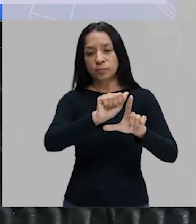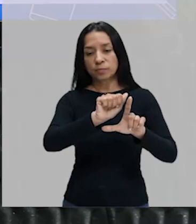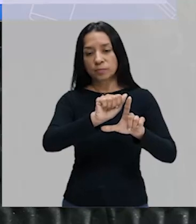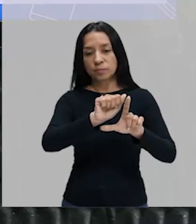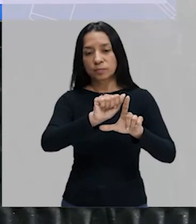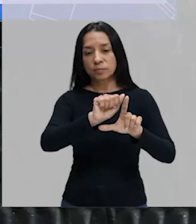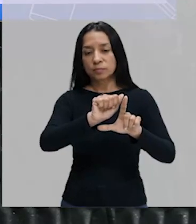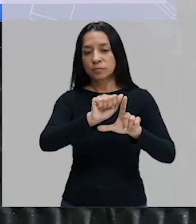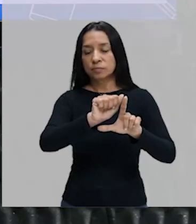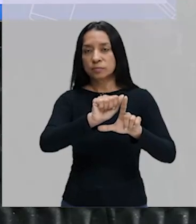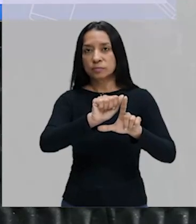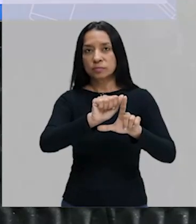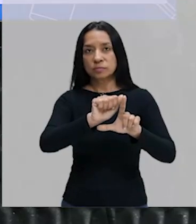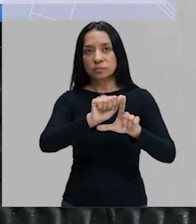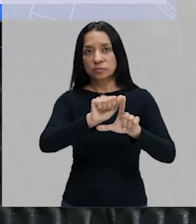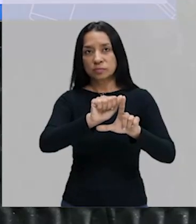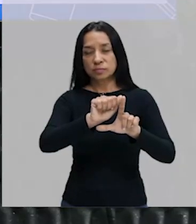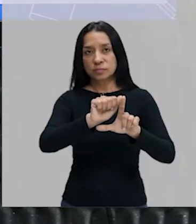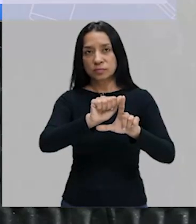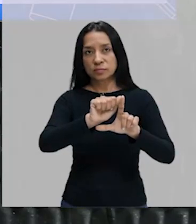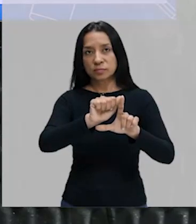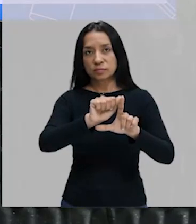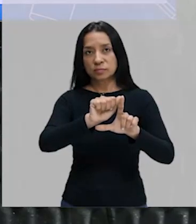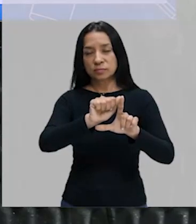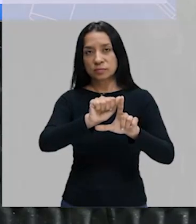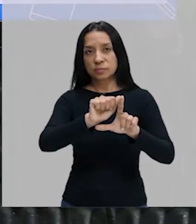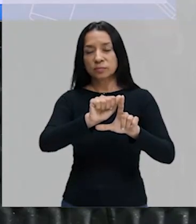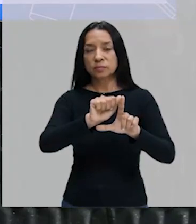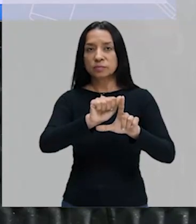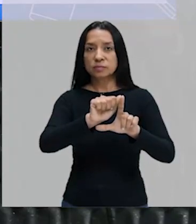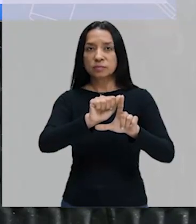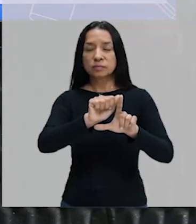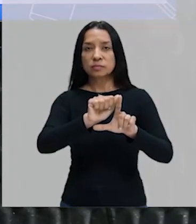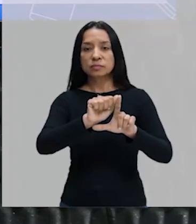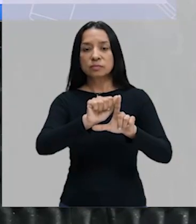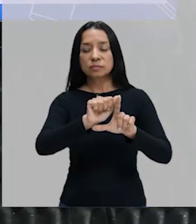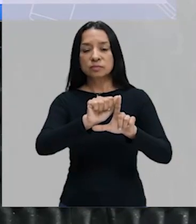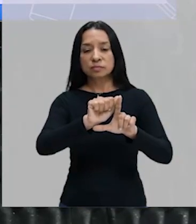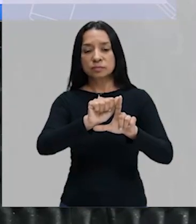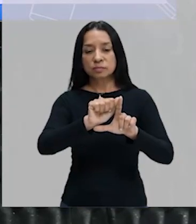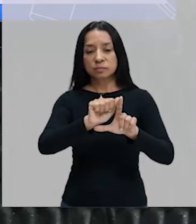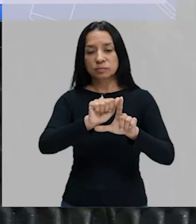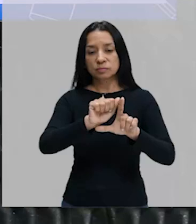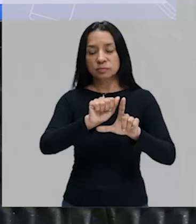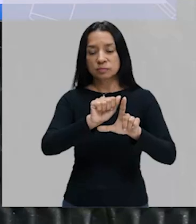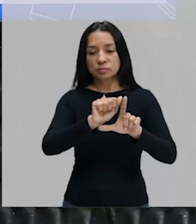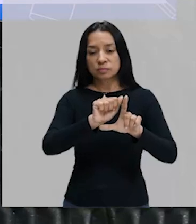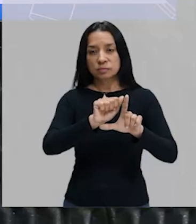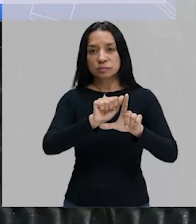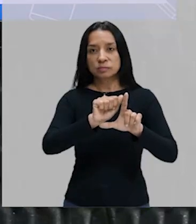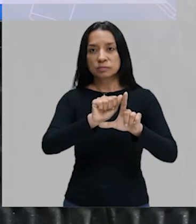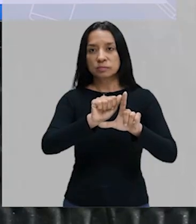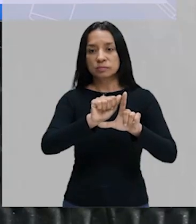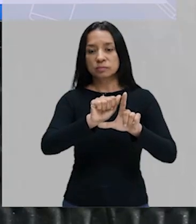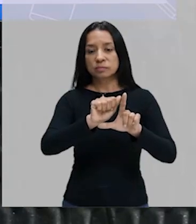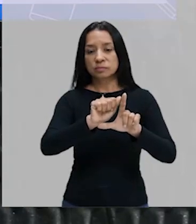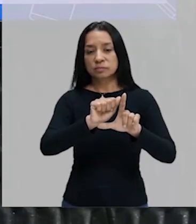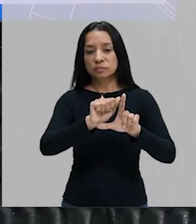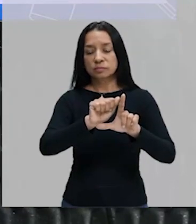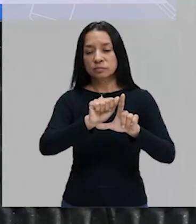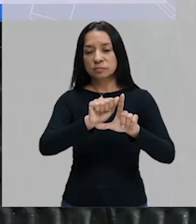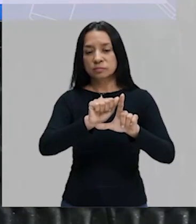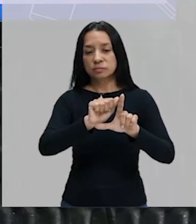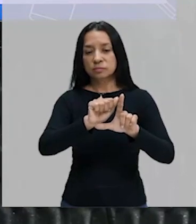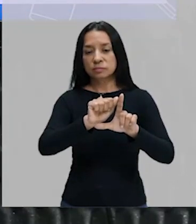O pré-cambriano é marcado pelo surgimento e grande diversificação dos